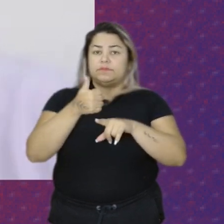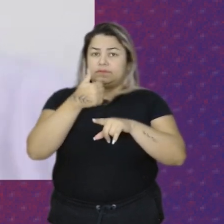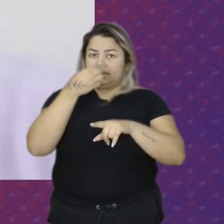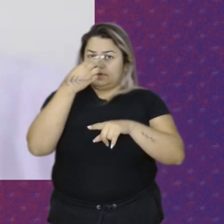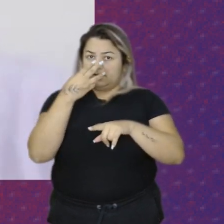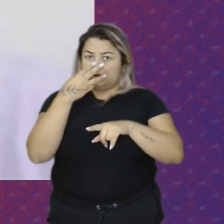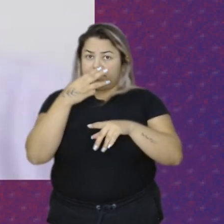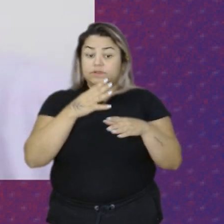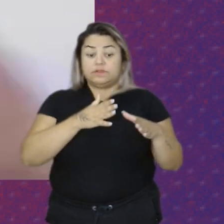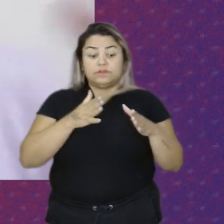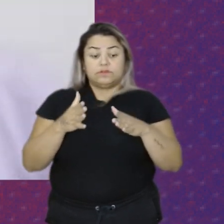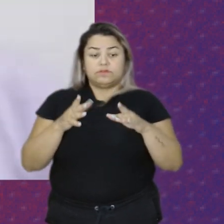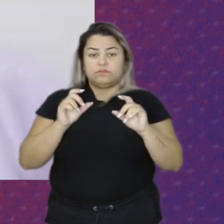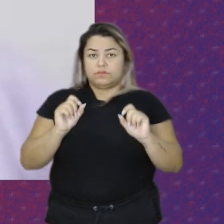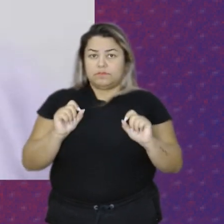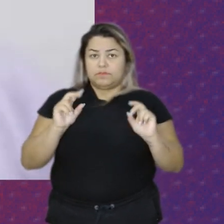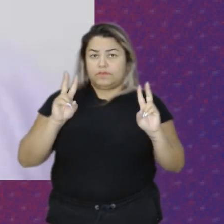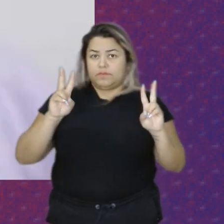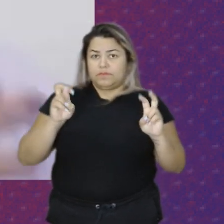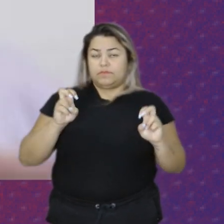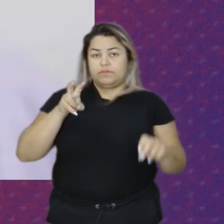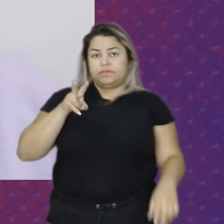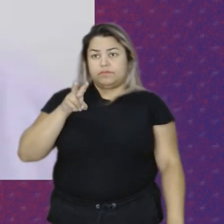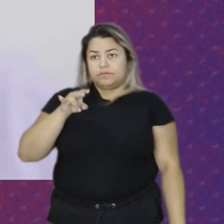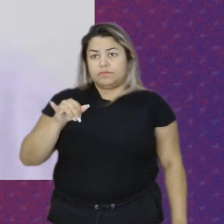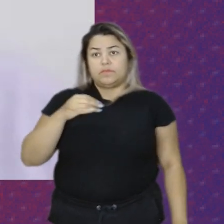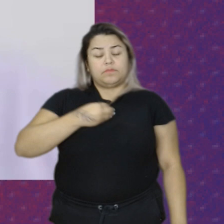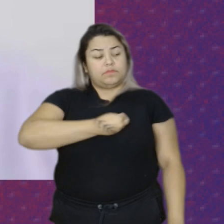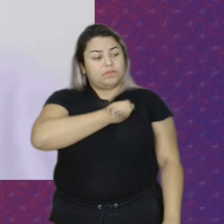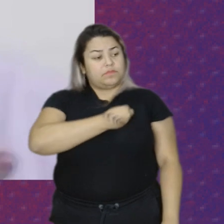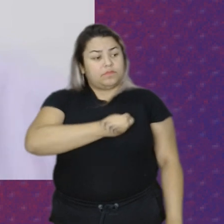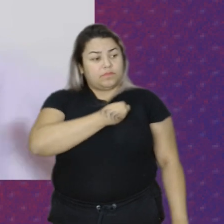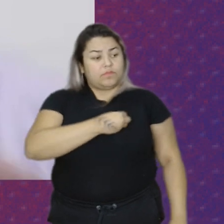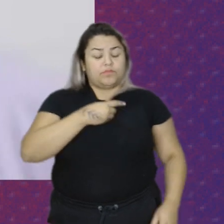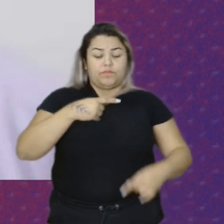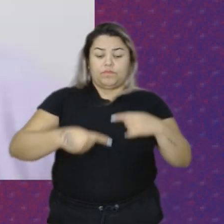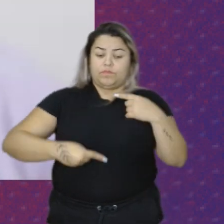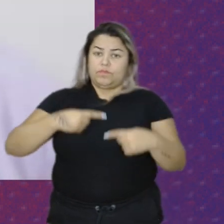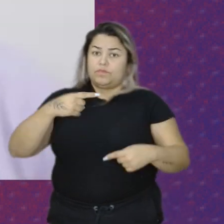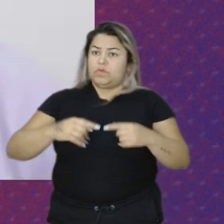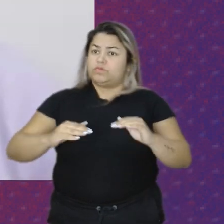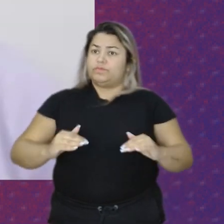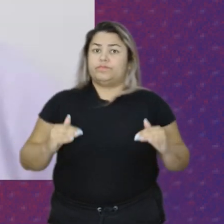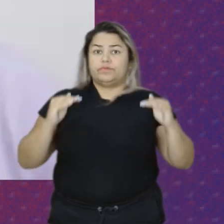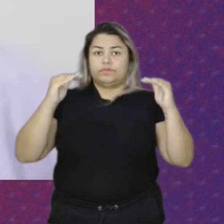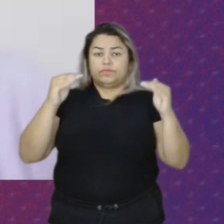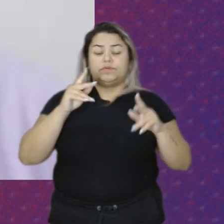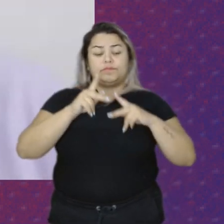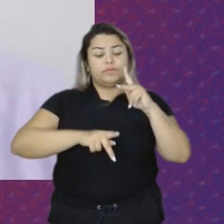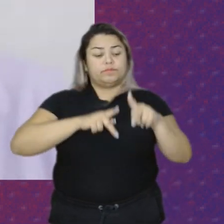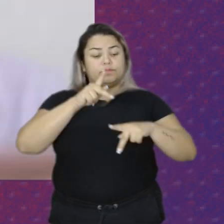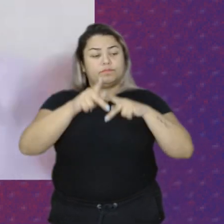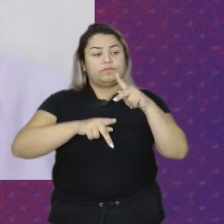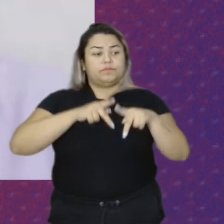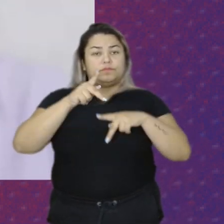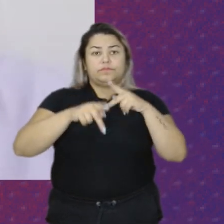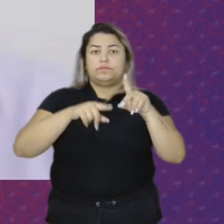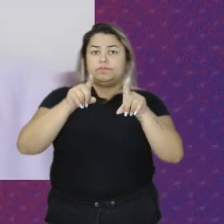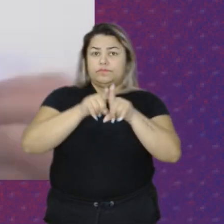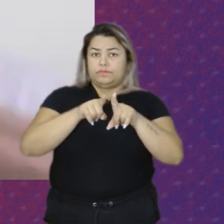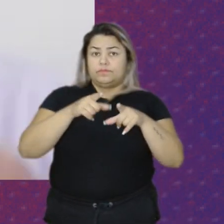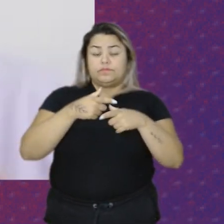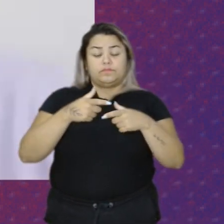eixos temáticos, que vai desde a participação política e soberania popular, a